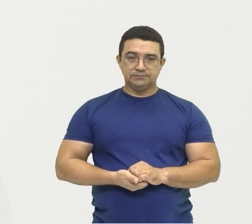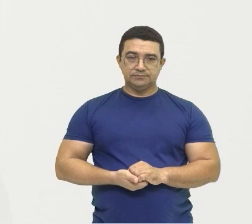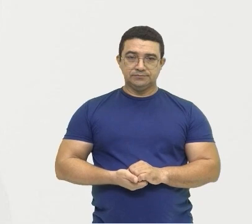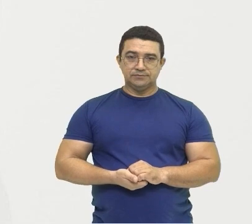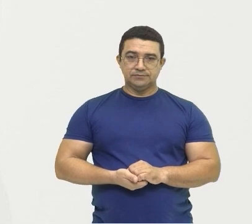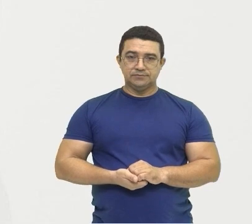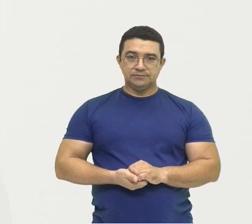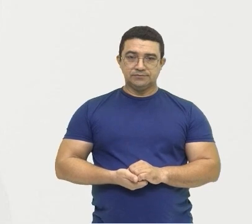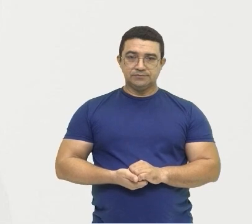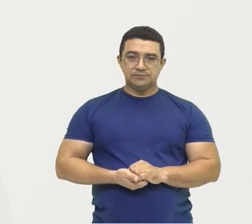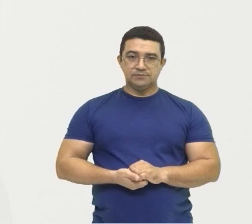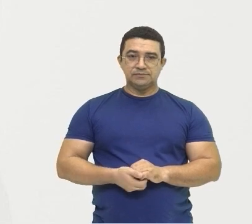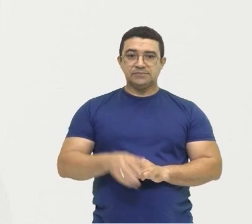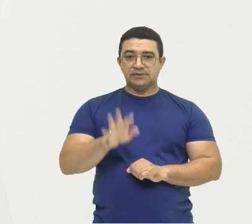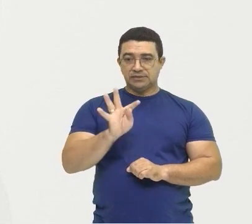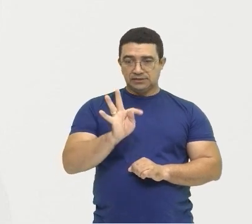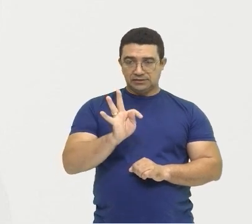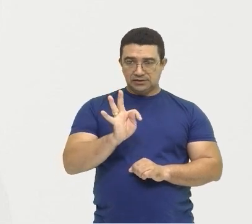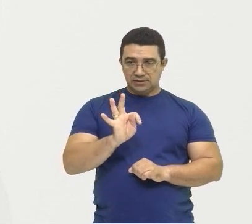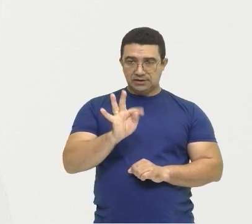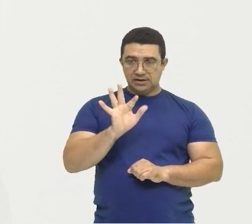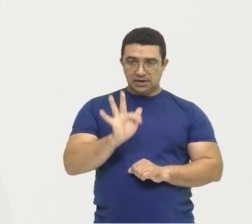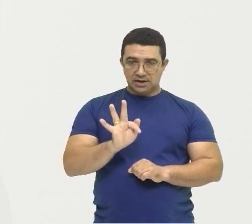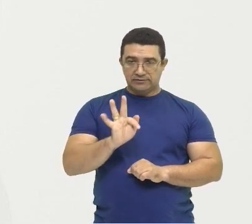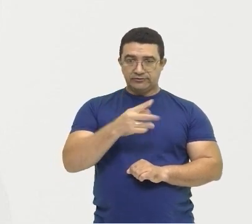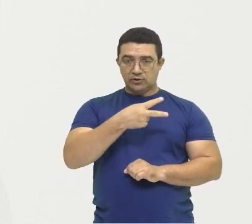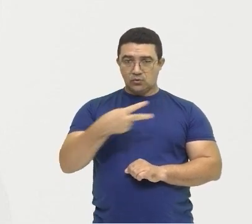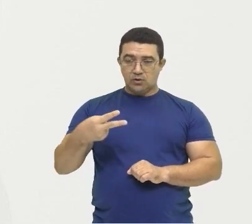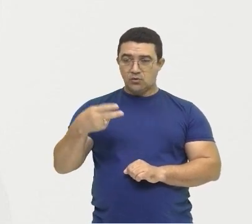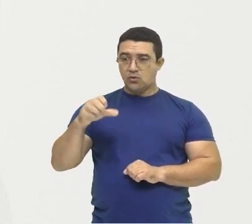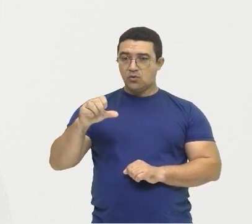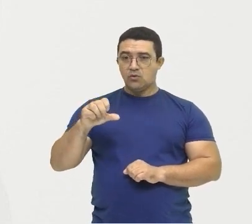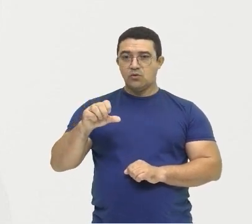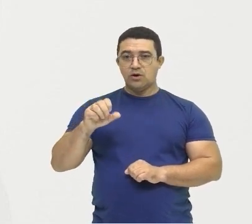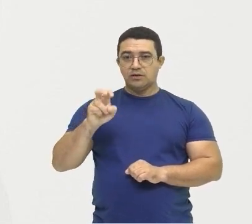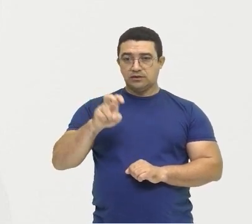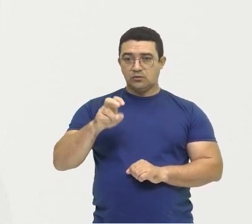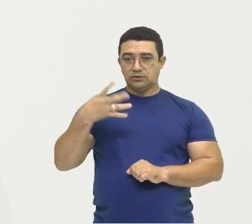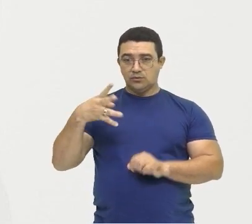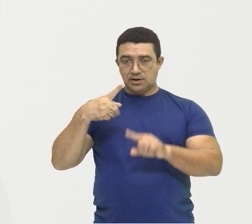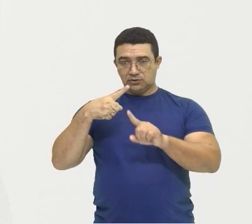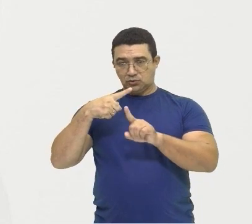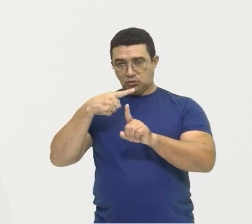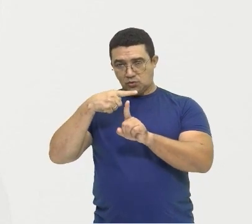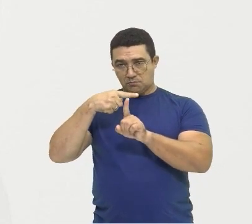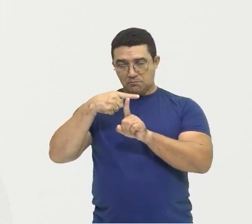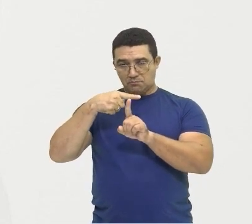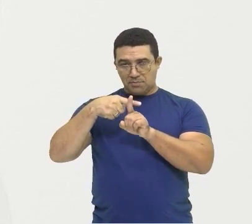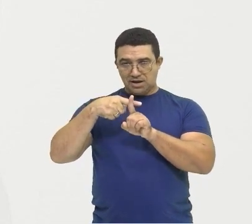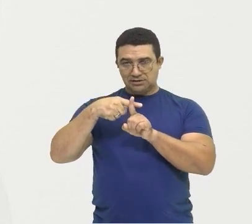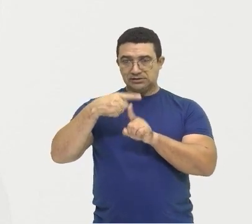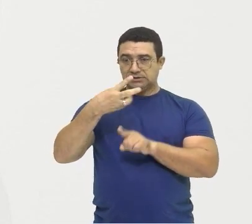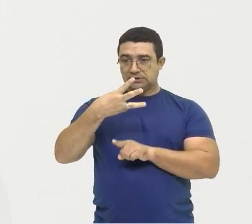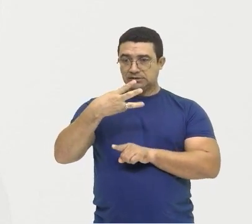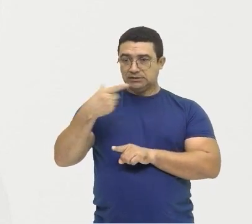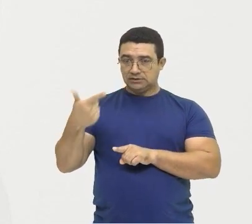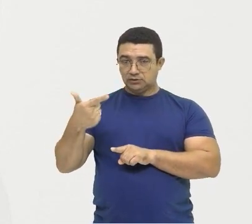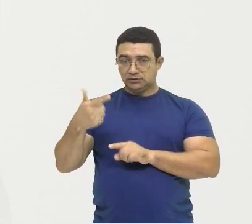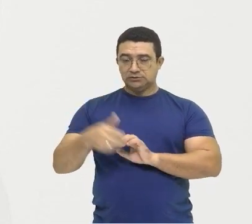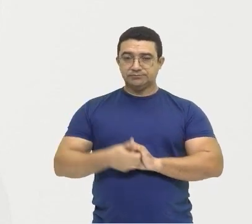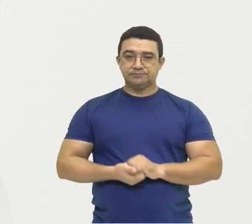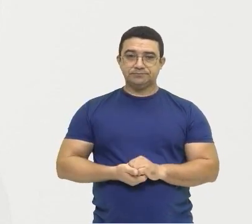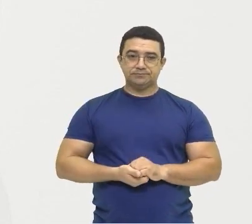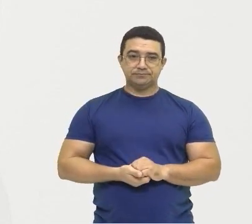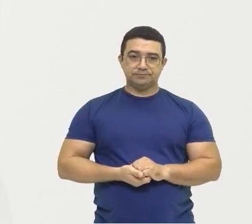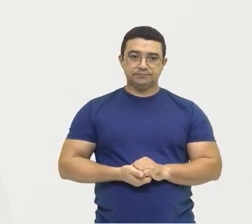Exatamente o que está escrito aqui, ó. TF é igual a 54 mais 32.